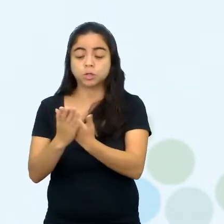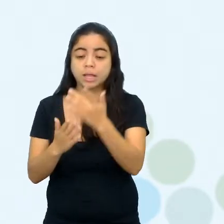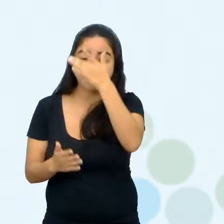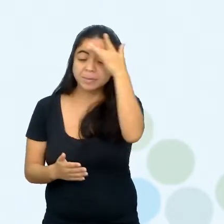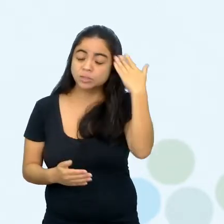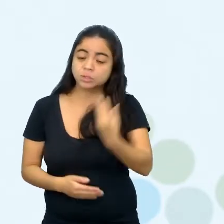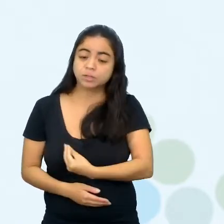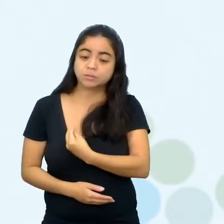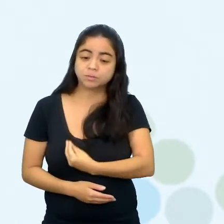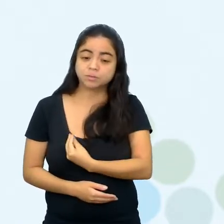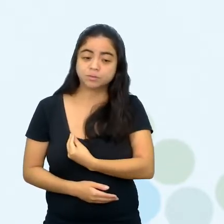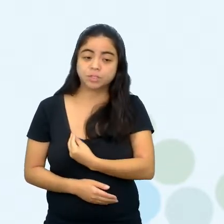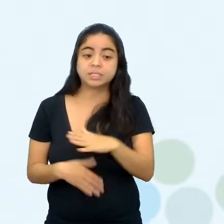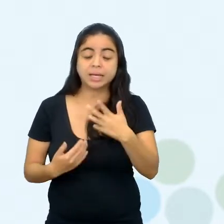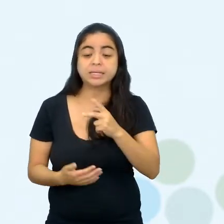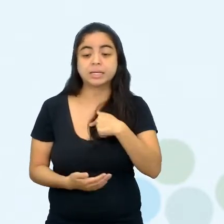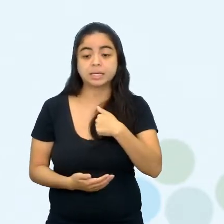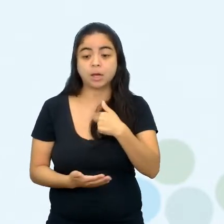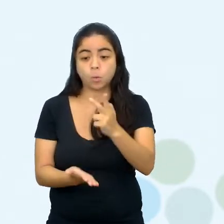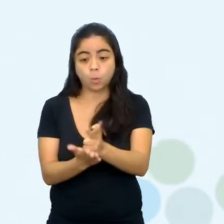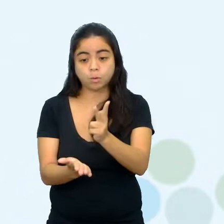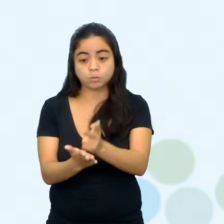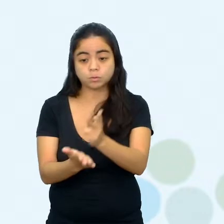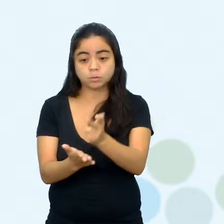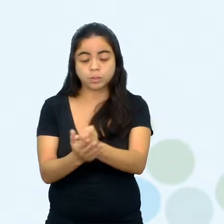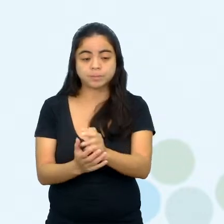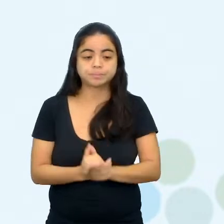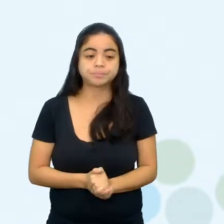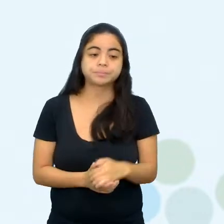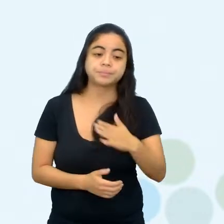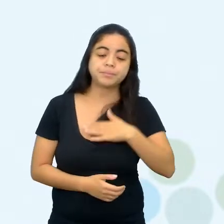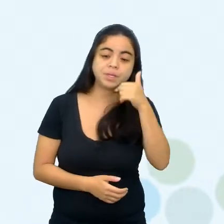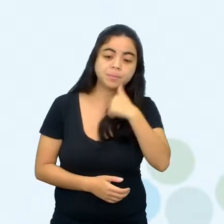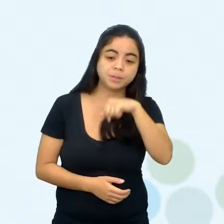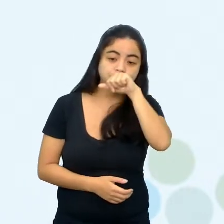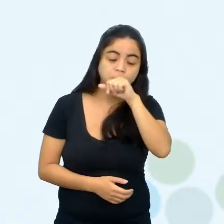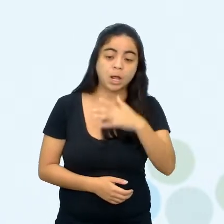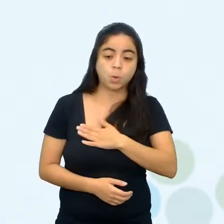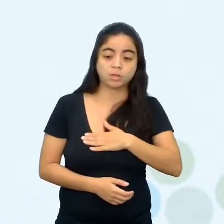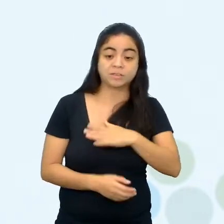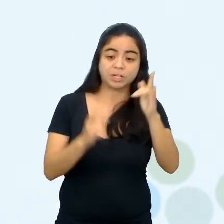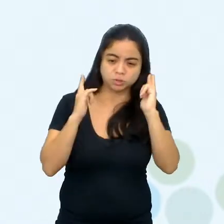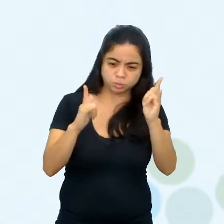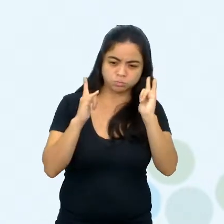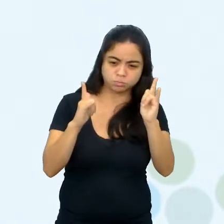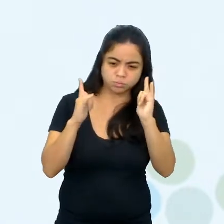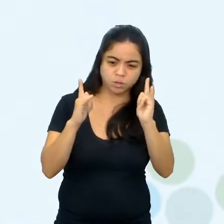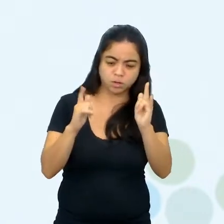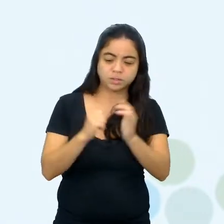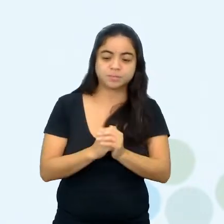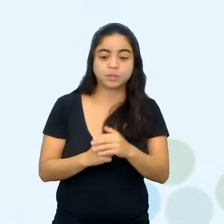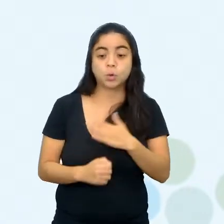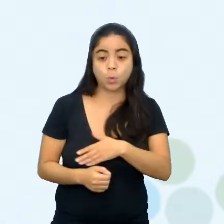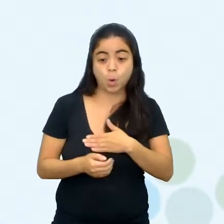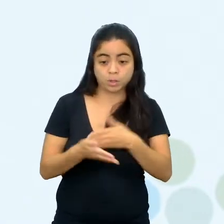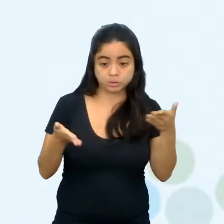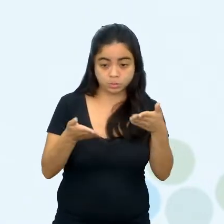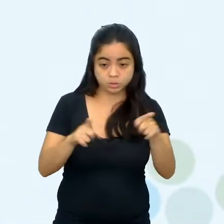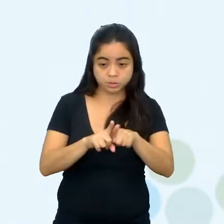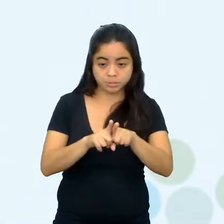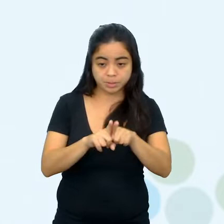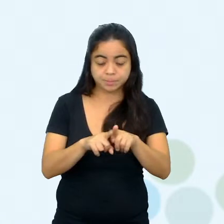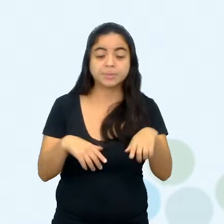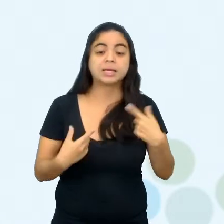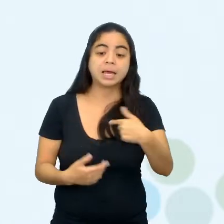continuei gostando até hoje. Minha mãe gostava de rock. Gosto até hoje. Então, assim, isso foi